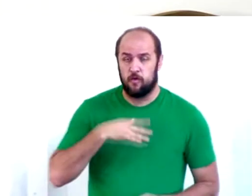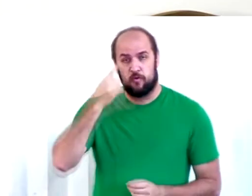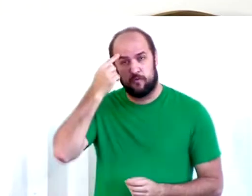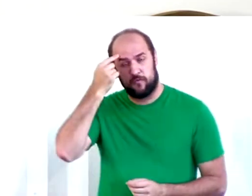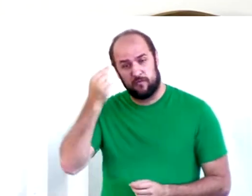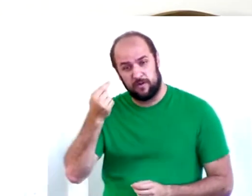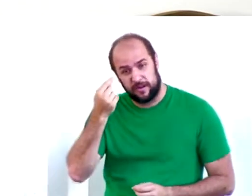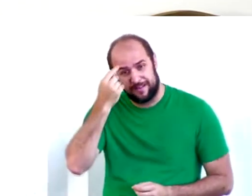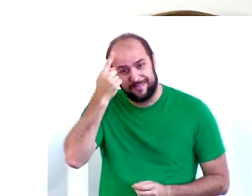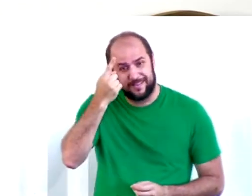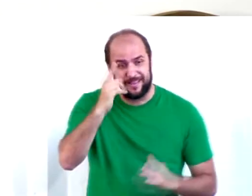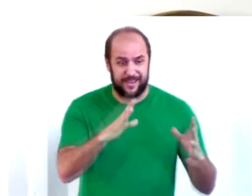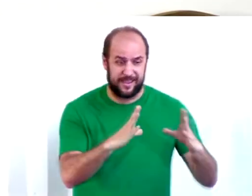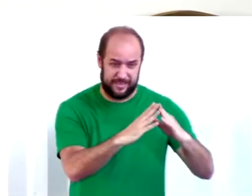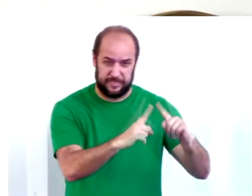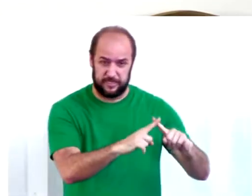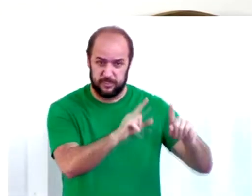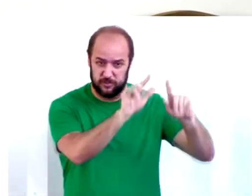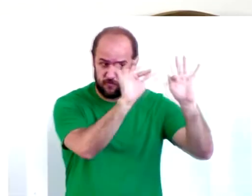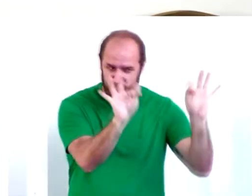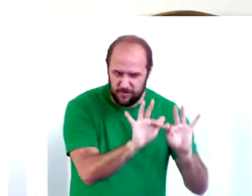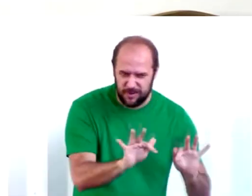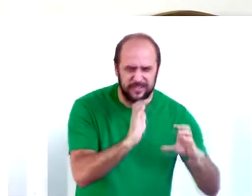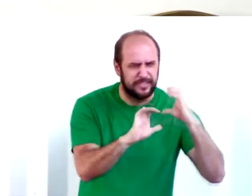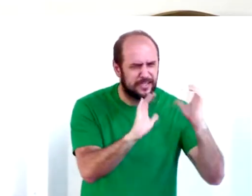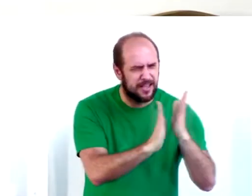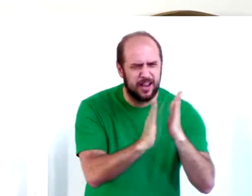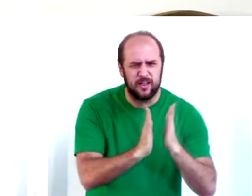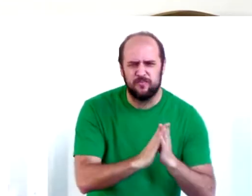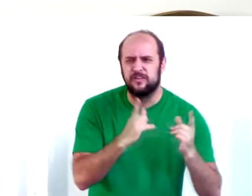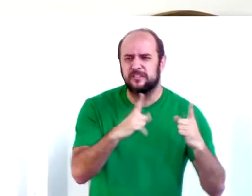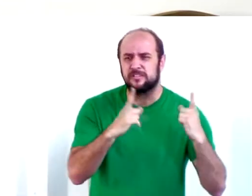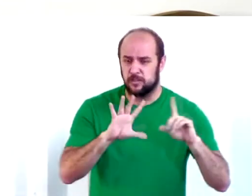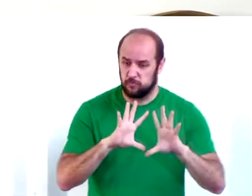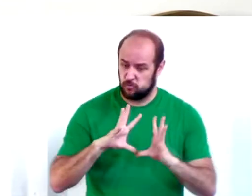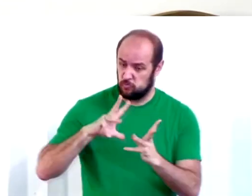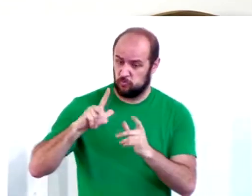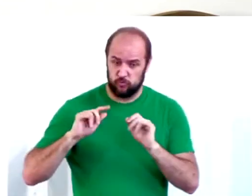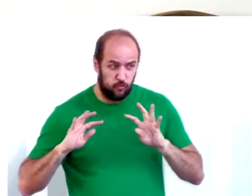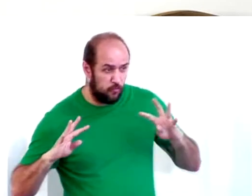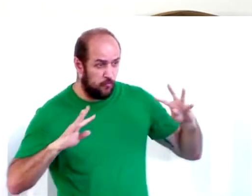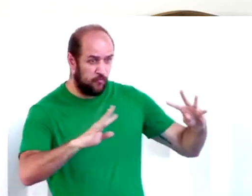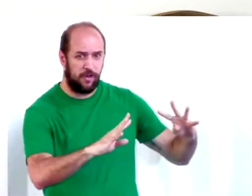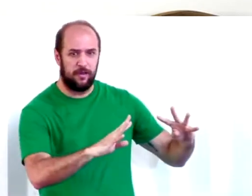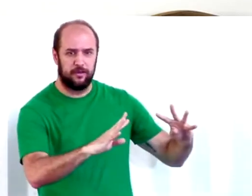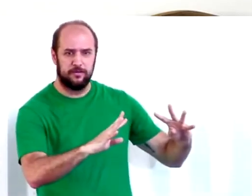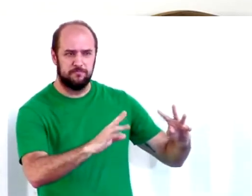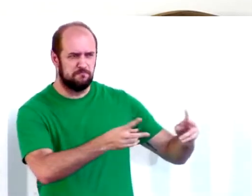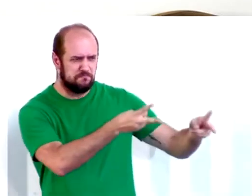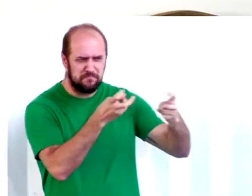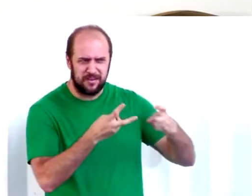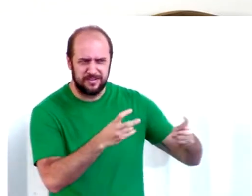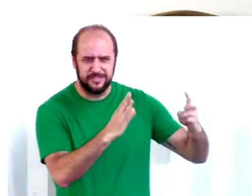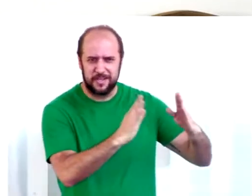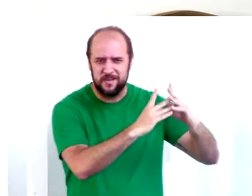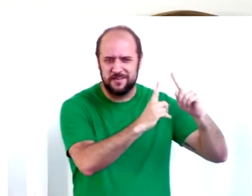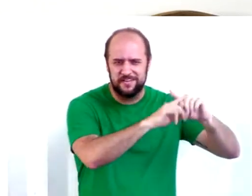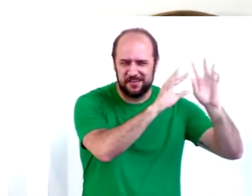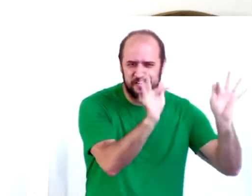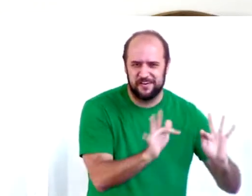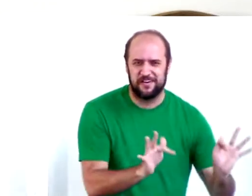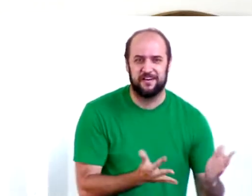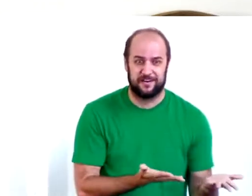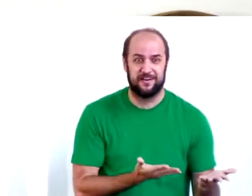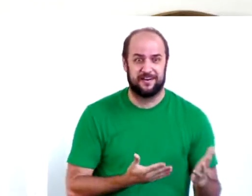ideia da igreja feliz cantando louvores, sempre será um testemunho ao mundo, quando a igreja canta com entusiasmo